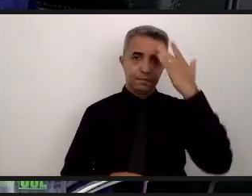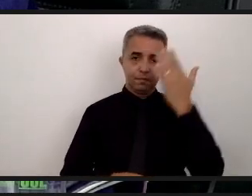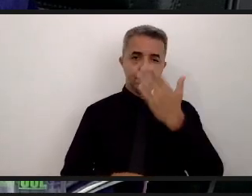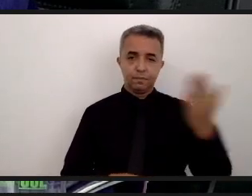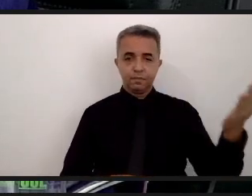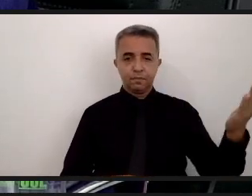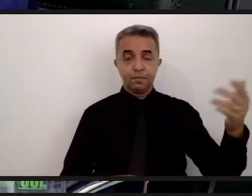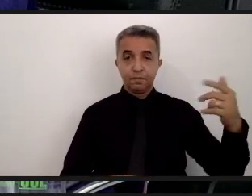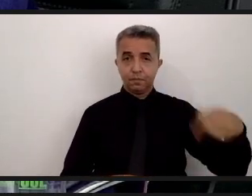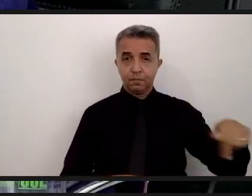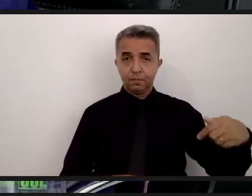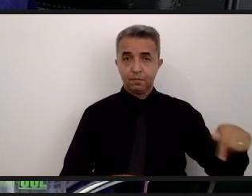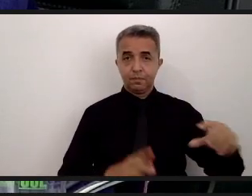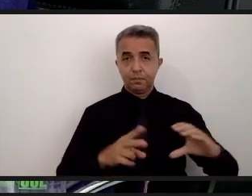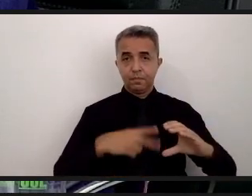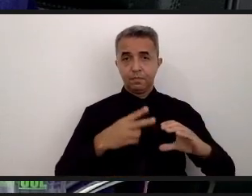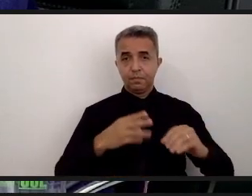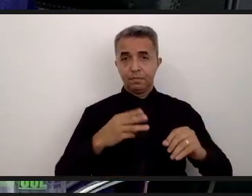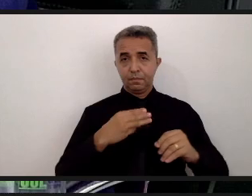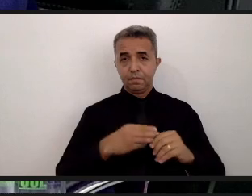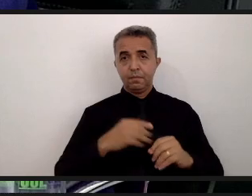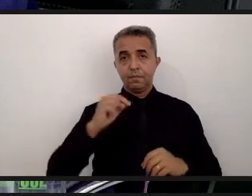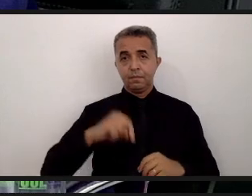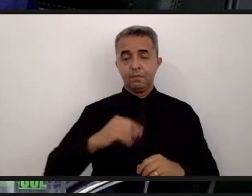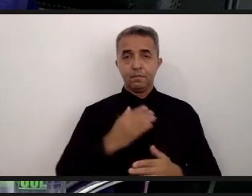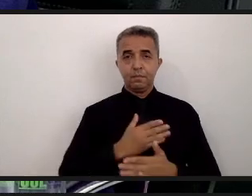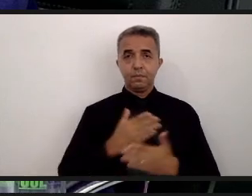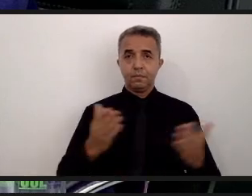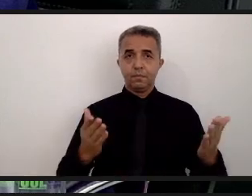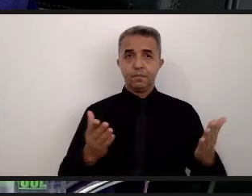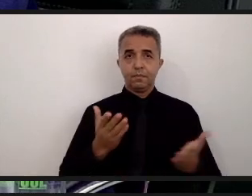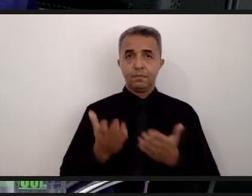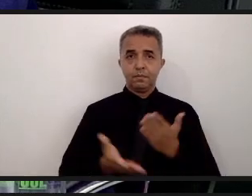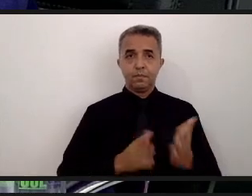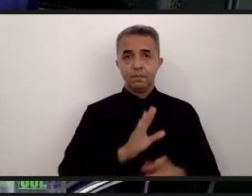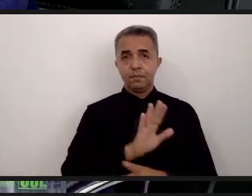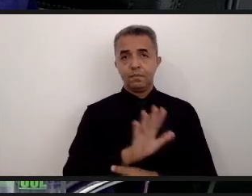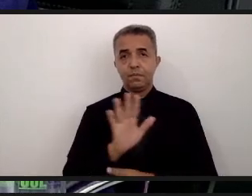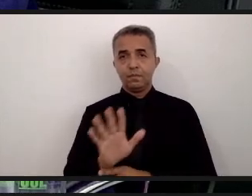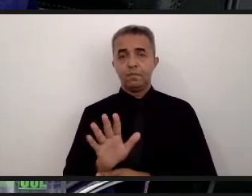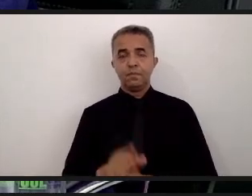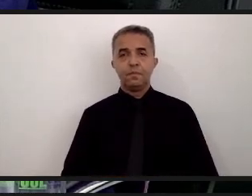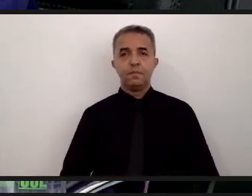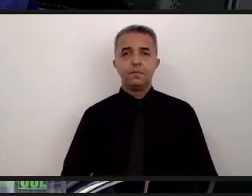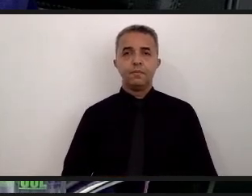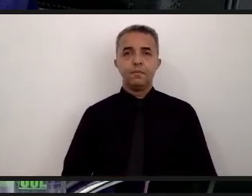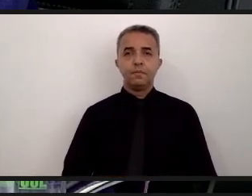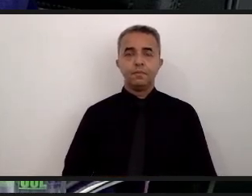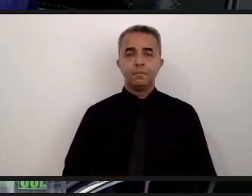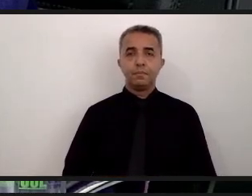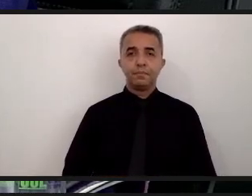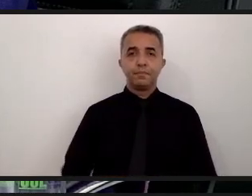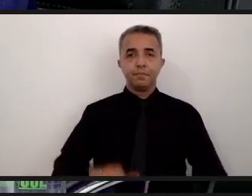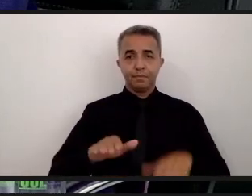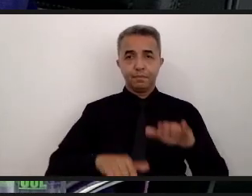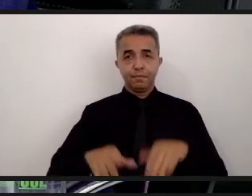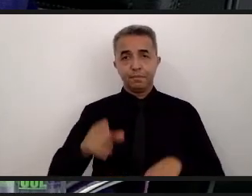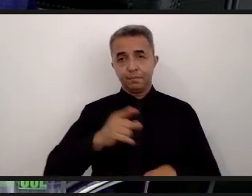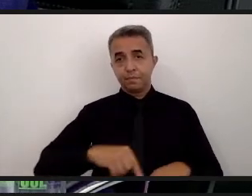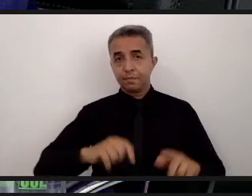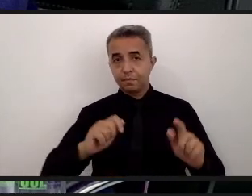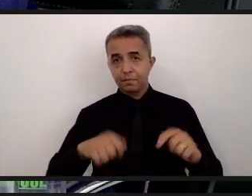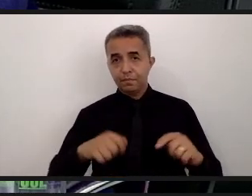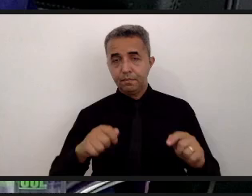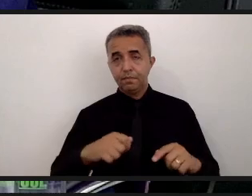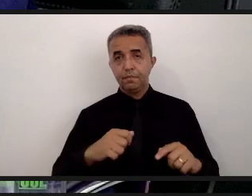precisem da Câmara Municipal, que essa Câmara estenda a mão. Porque muitas das vezes a gente tem condições lá fora de pagar uma